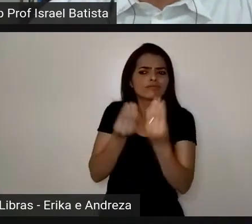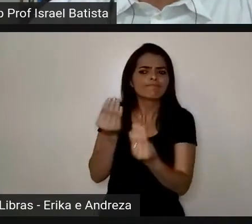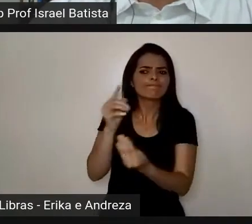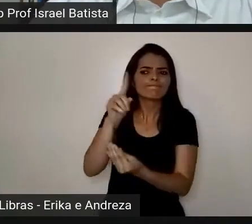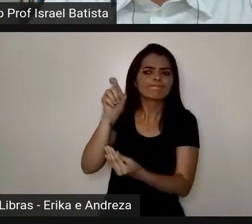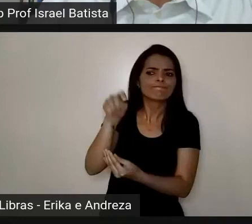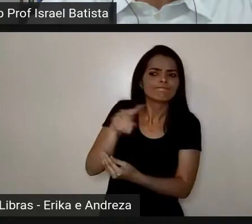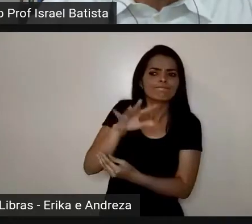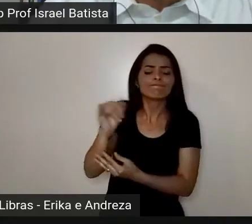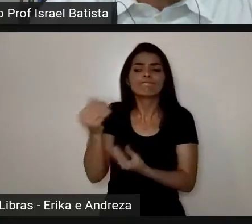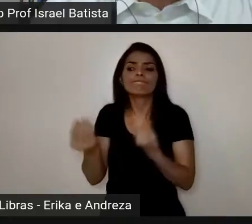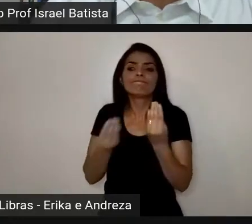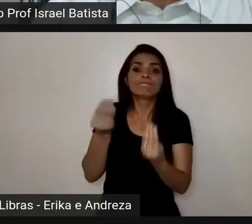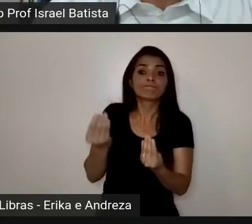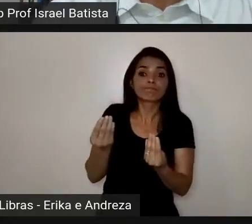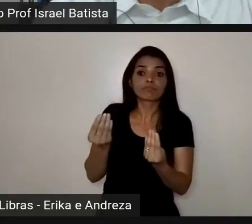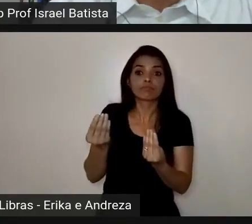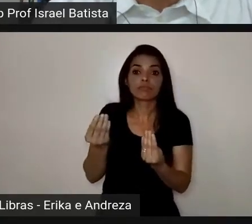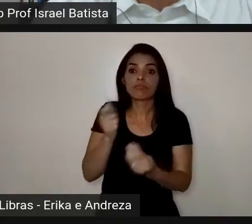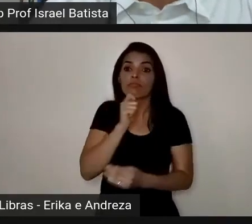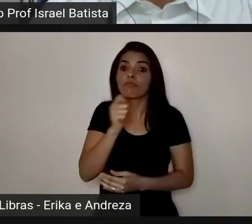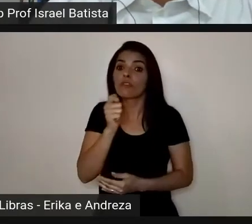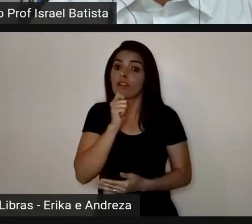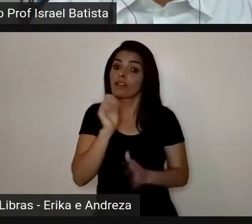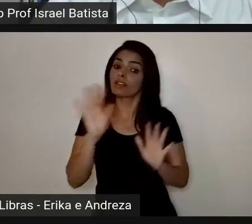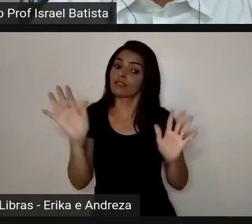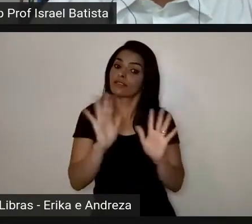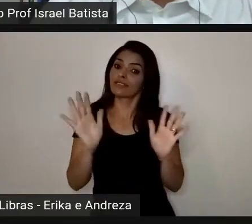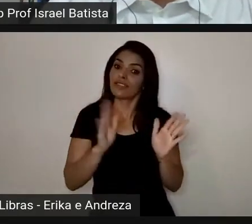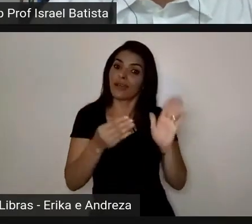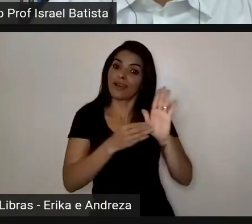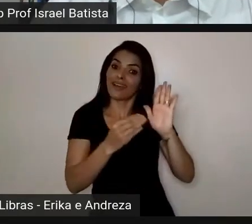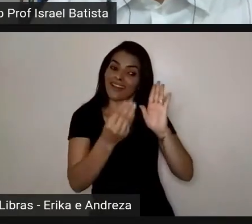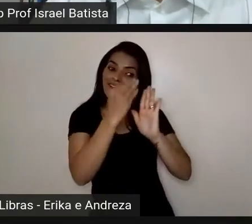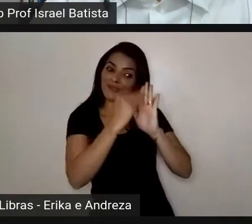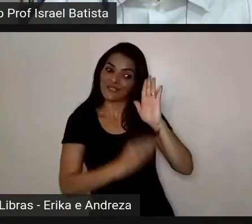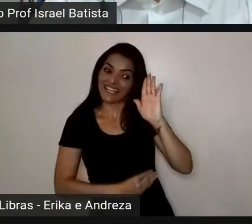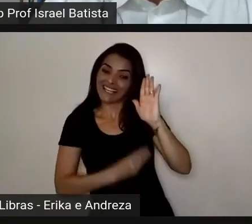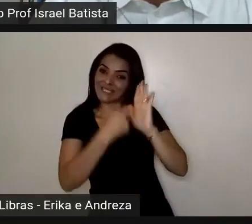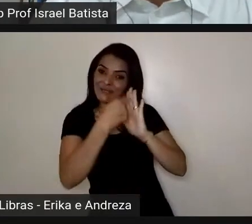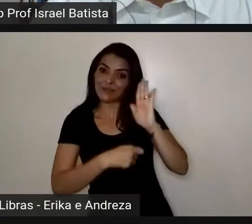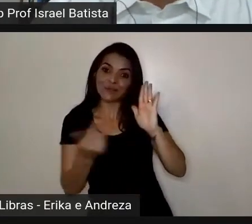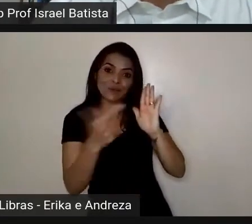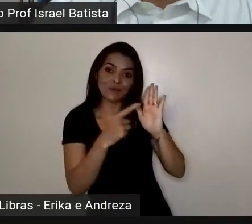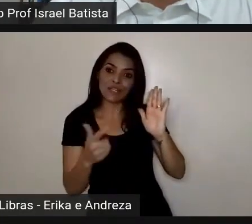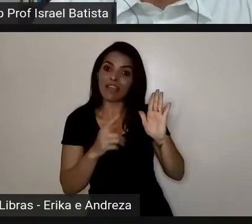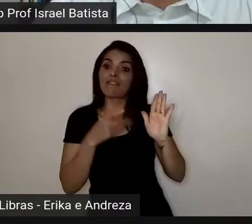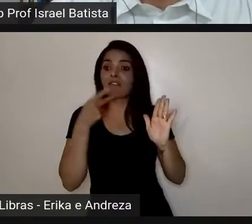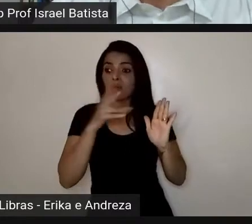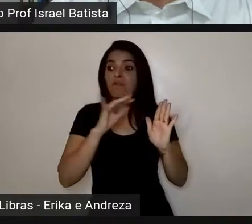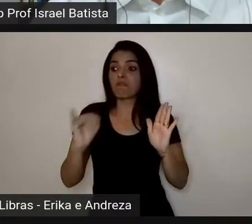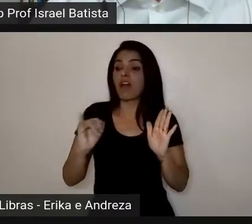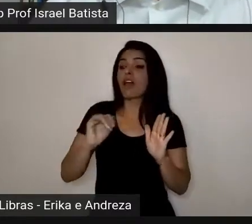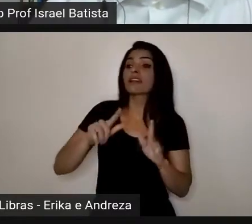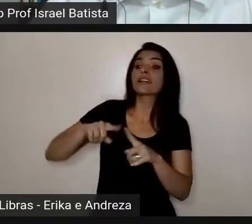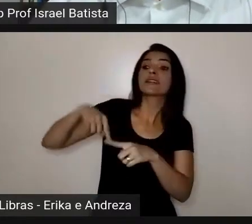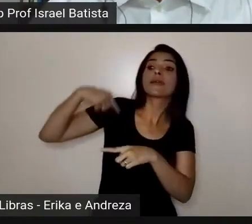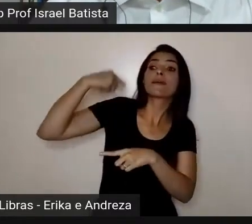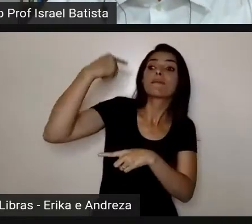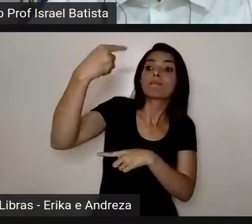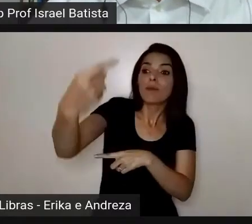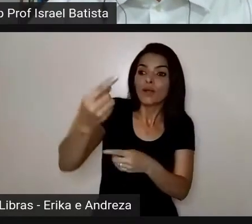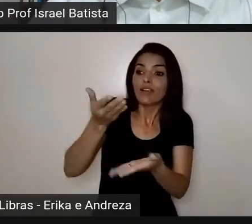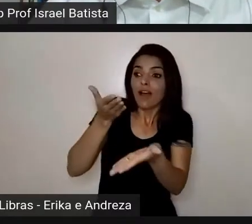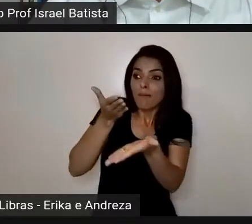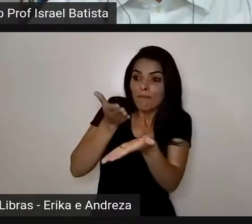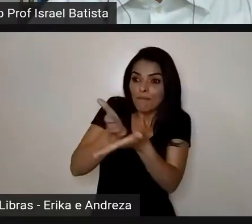e estão deixando isso para regulamentação, mas isso é assinar uma carta em branco, né? E